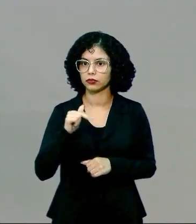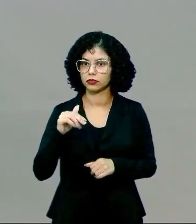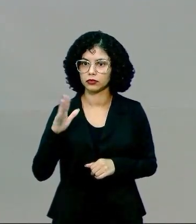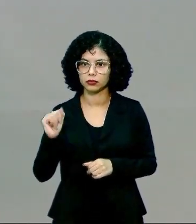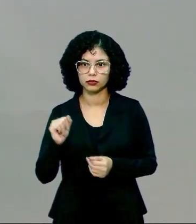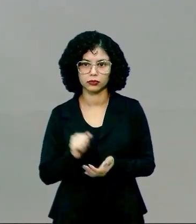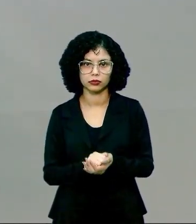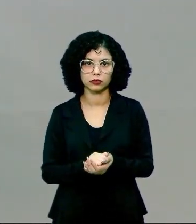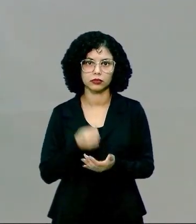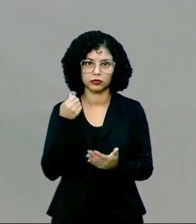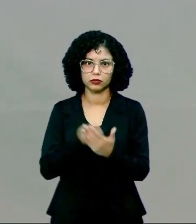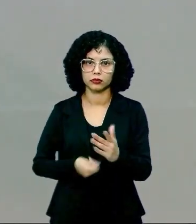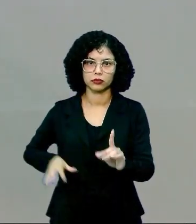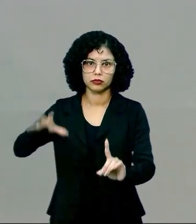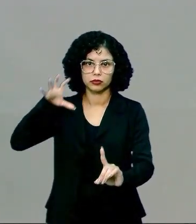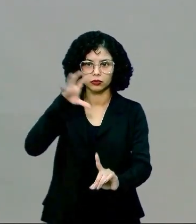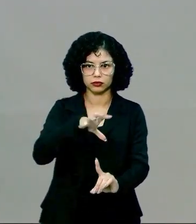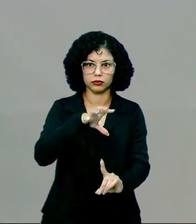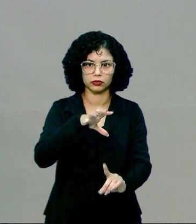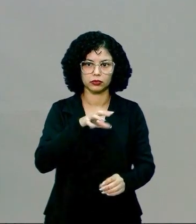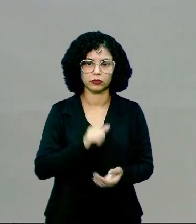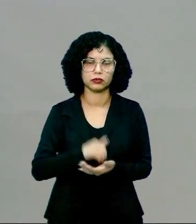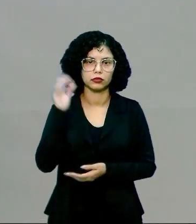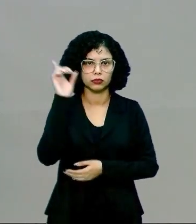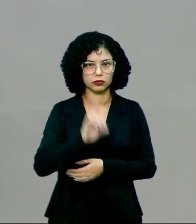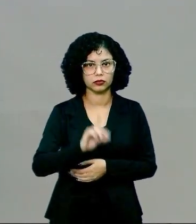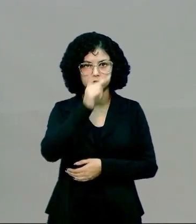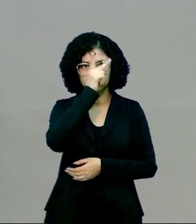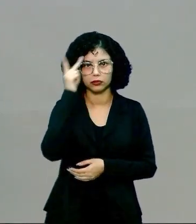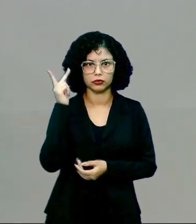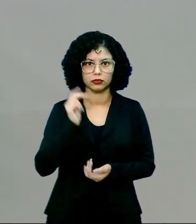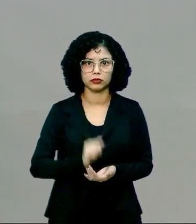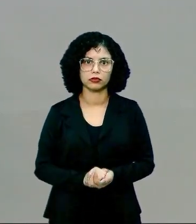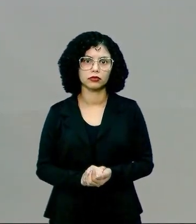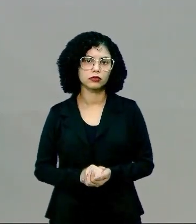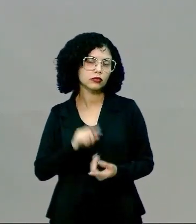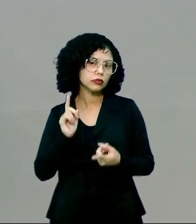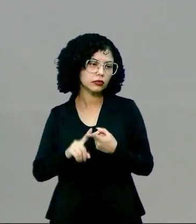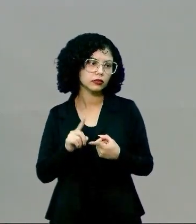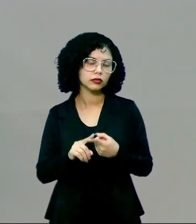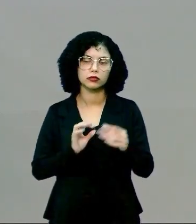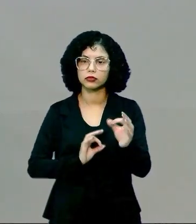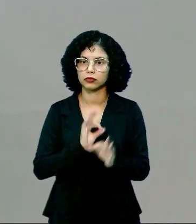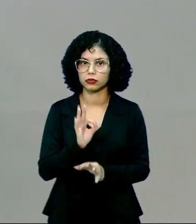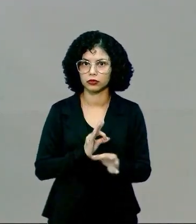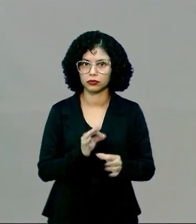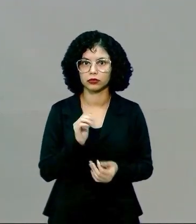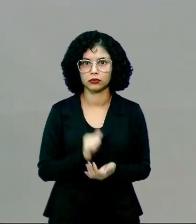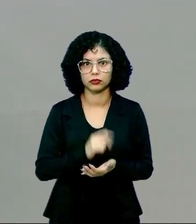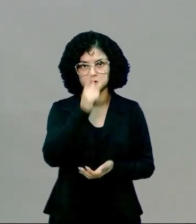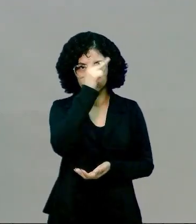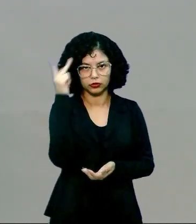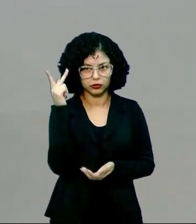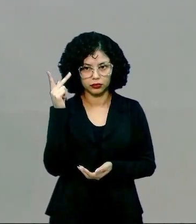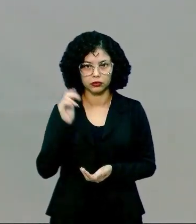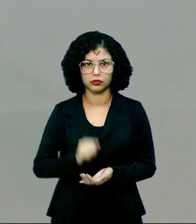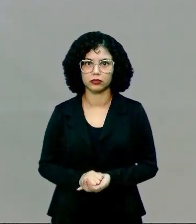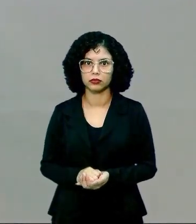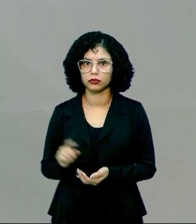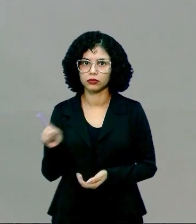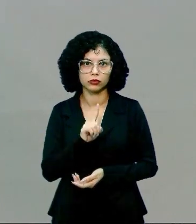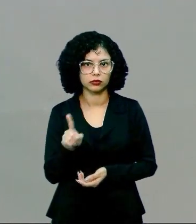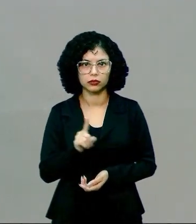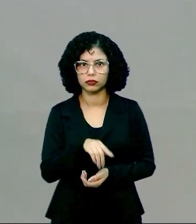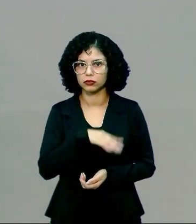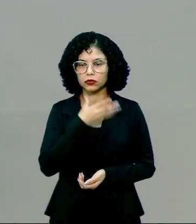se sobrepor aos direitos das pessoas, porque nós tratamos de pessoas, não